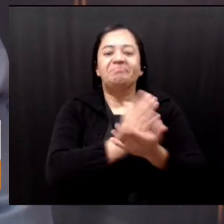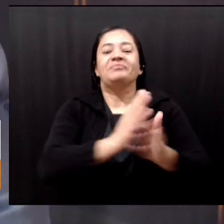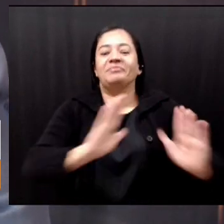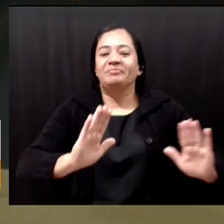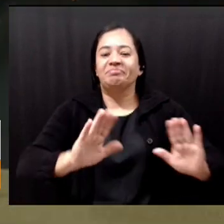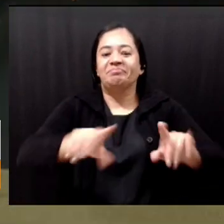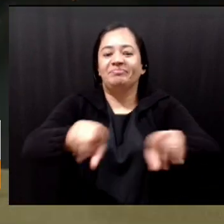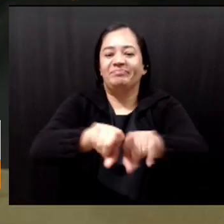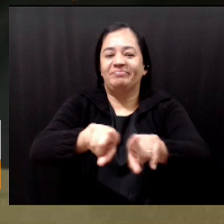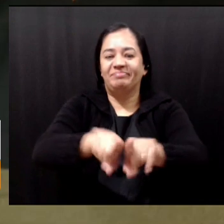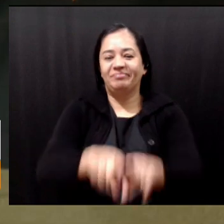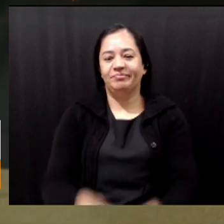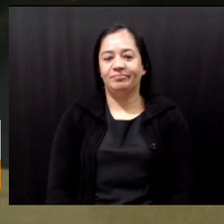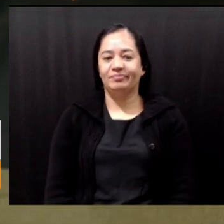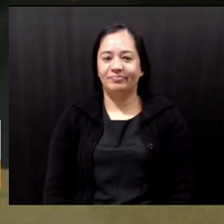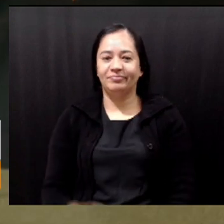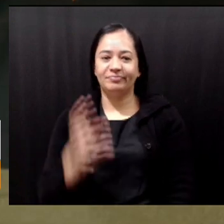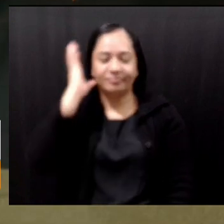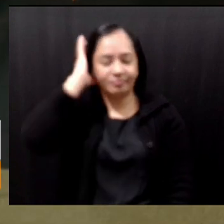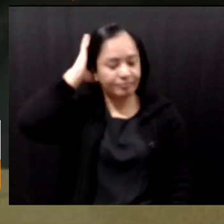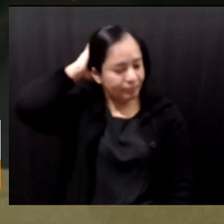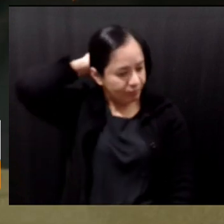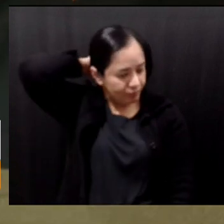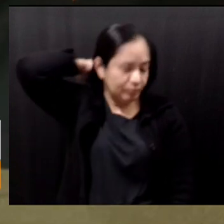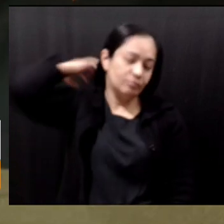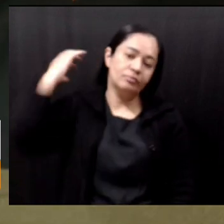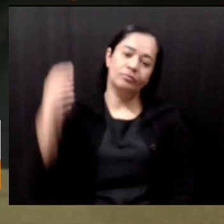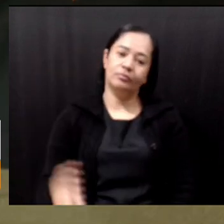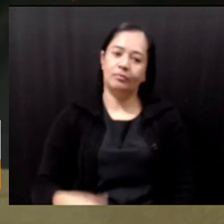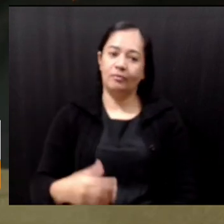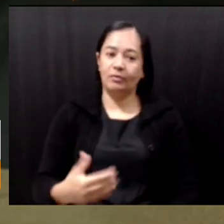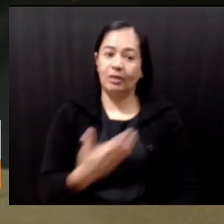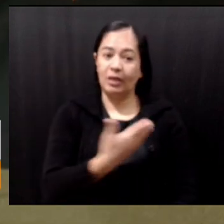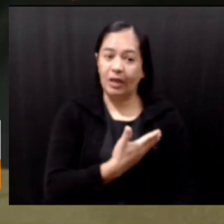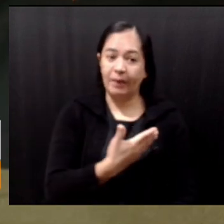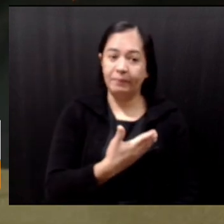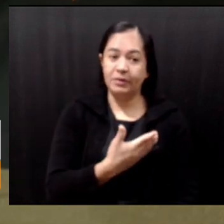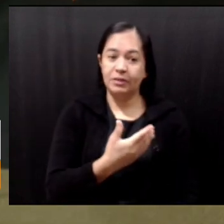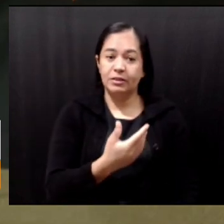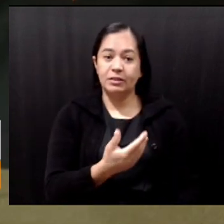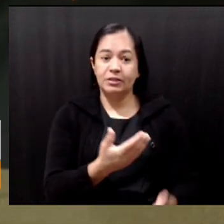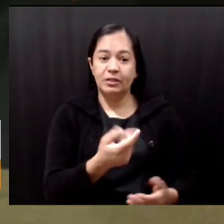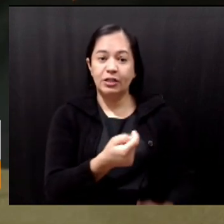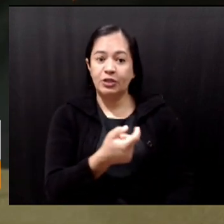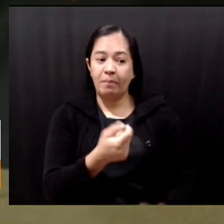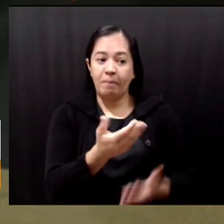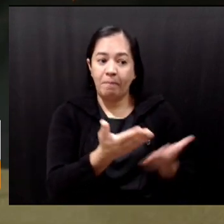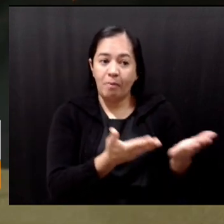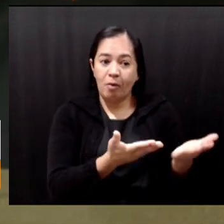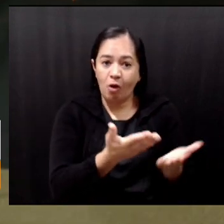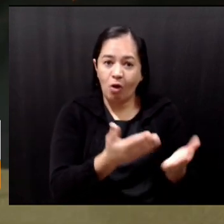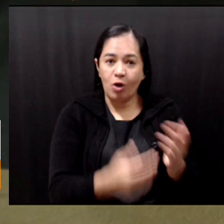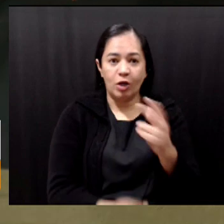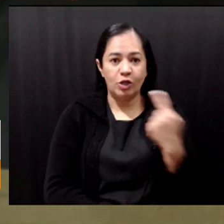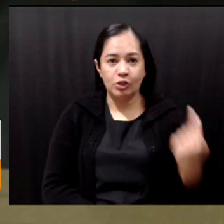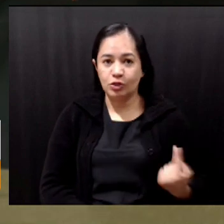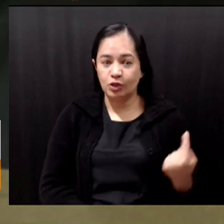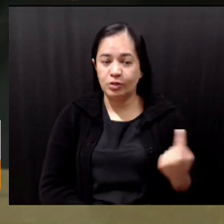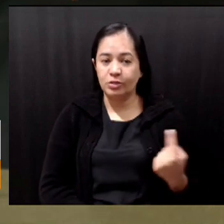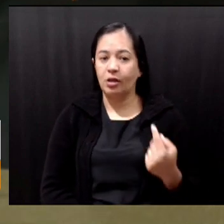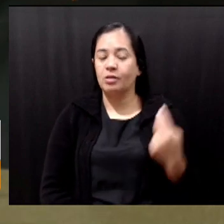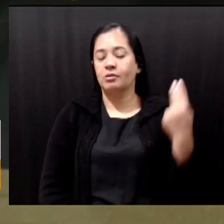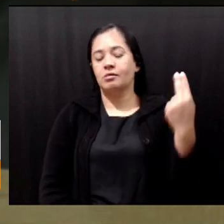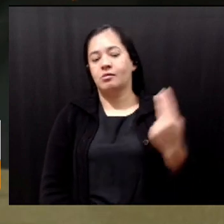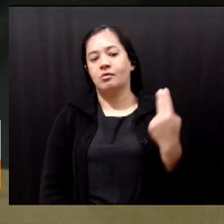né. Exatamente. Então, gente, nem toda amizade de baixa manutenção funciona sozinha, né? Apesar de discreta, essa amizade requer